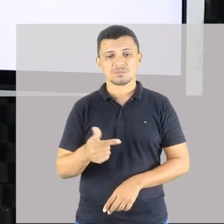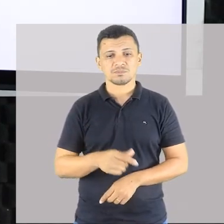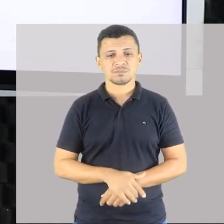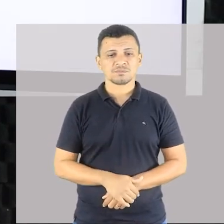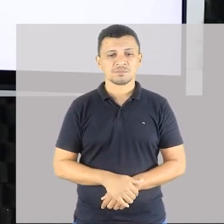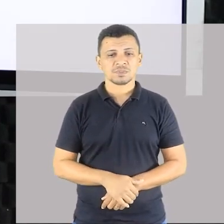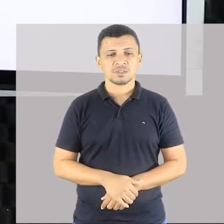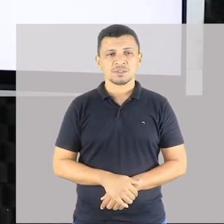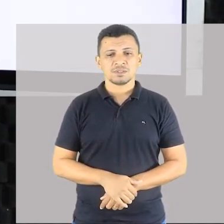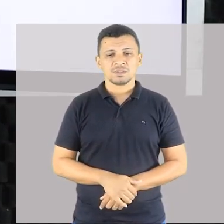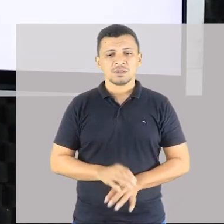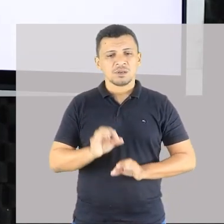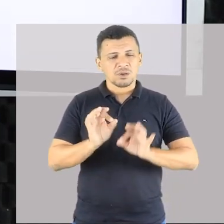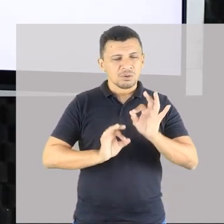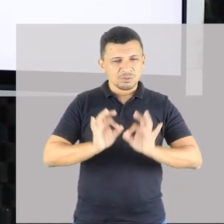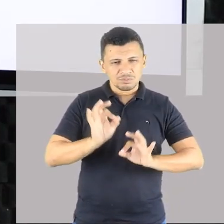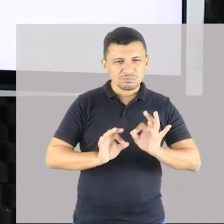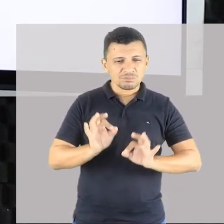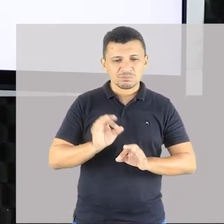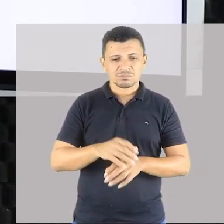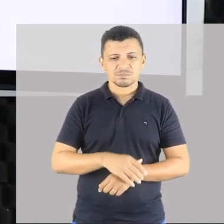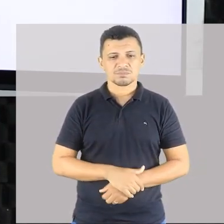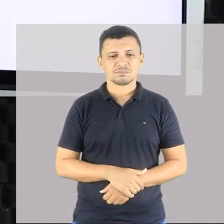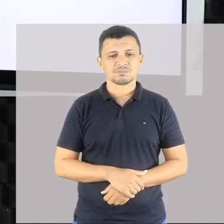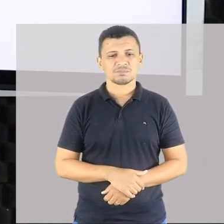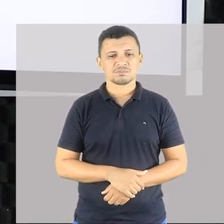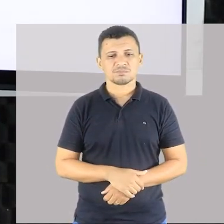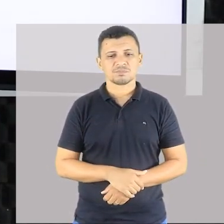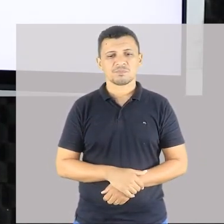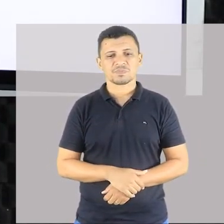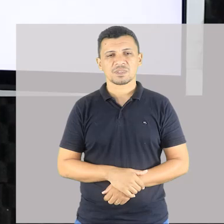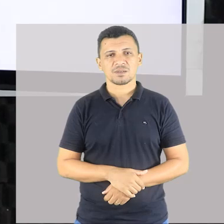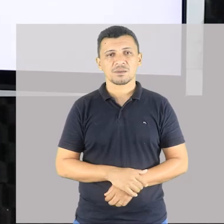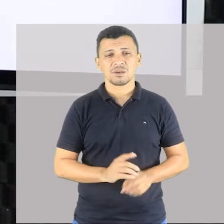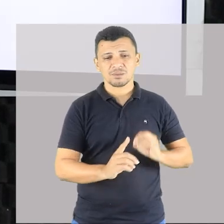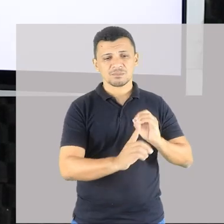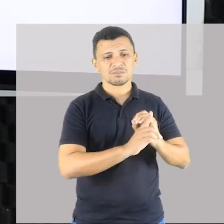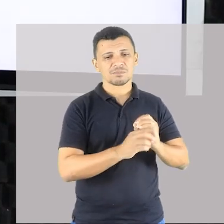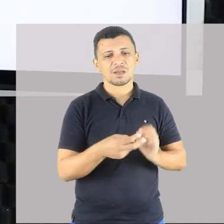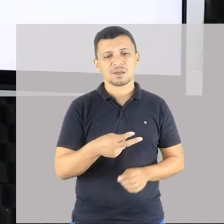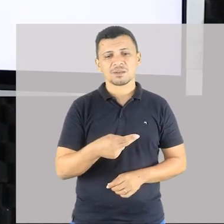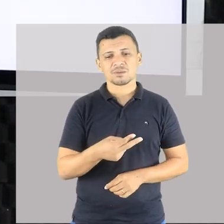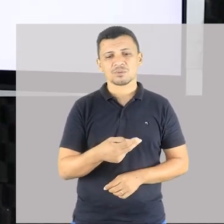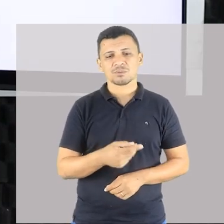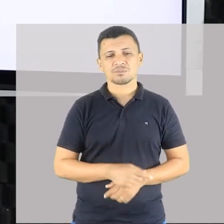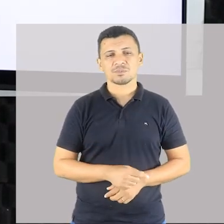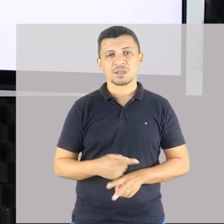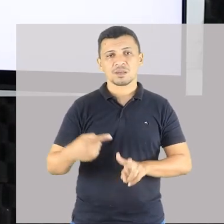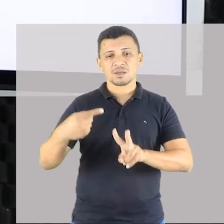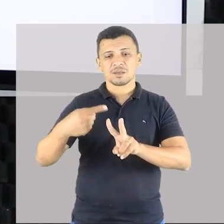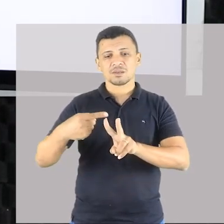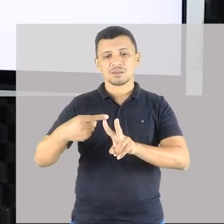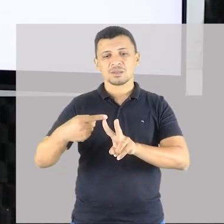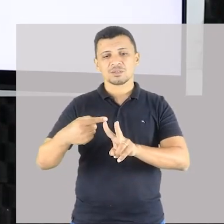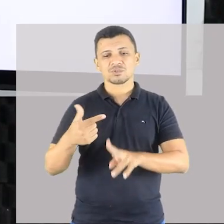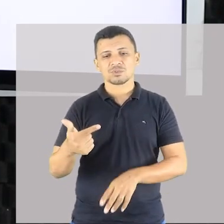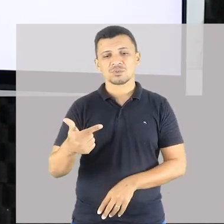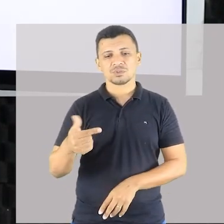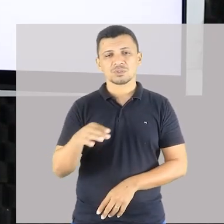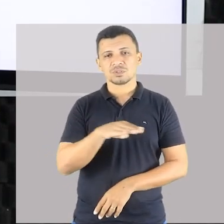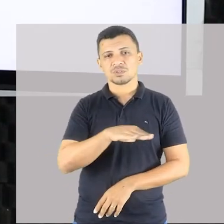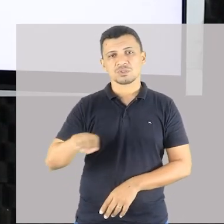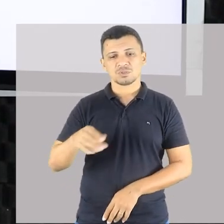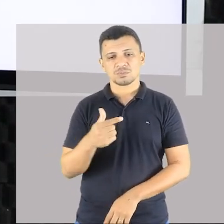Então, ó, só para ficar bonitinho, igual ali, o nosso fluxo magnético vai ser raiz de 2